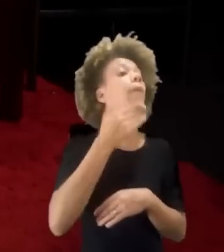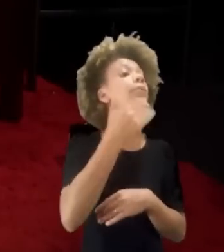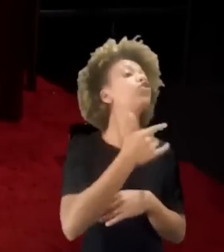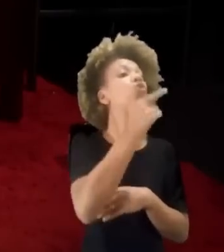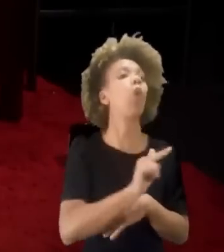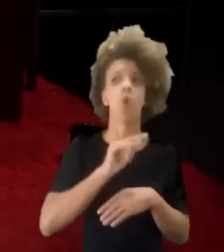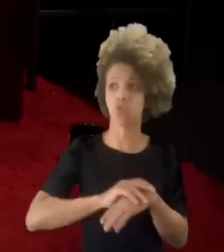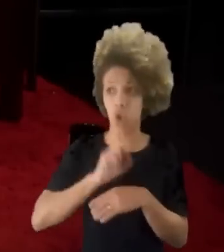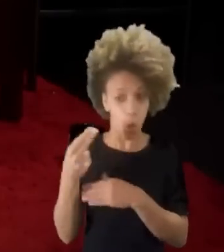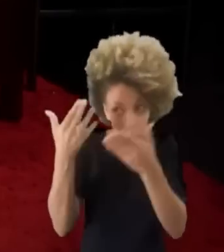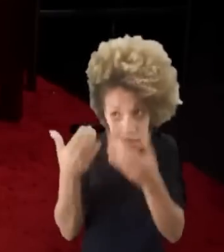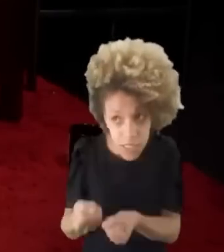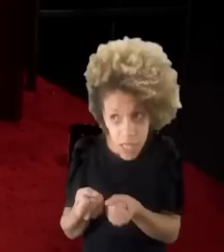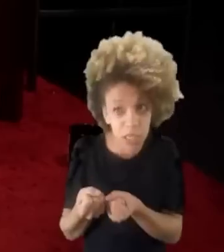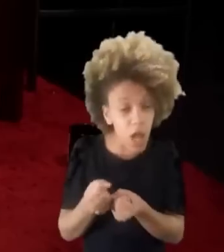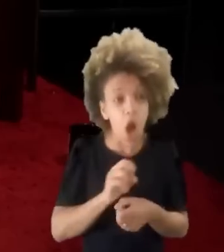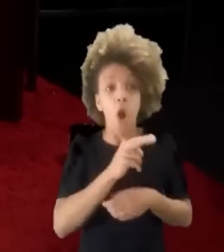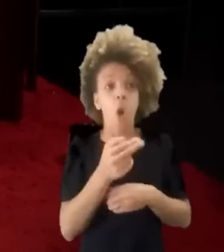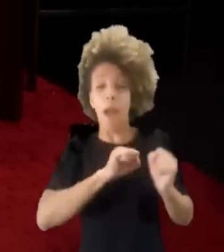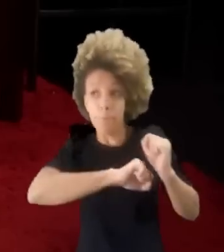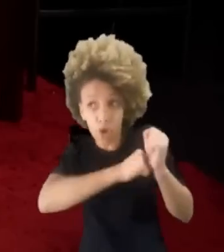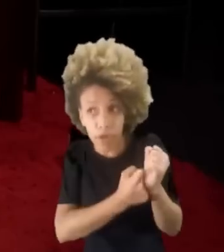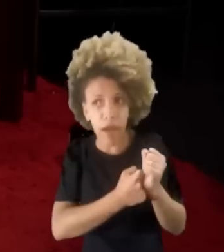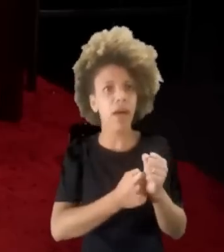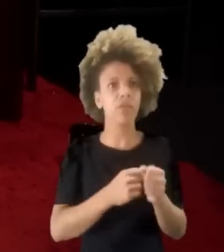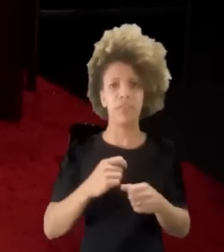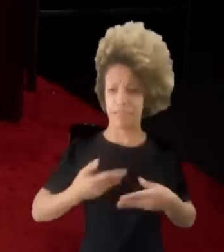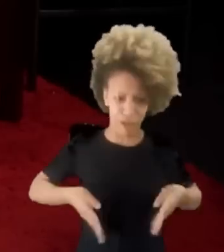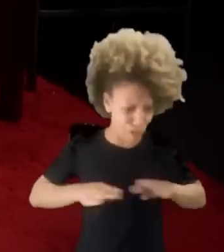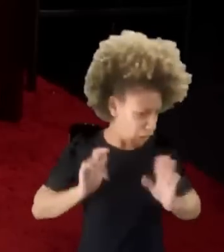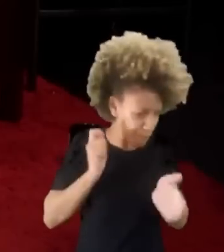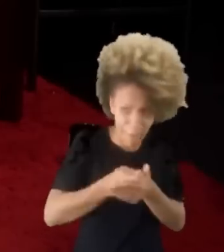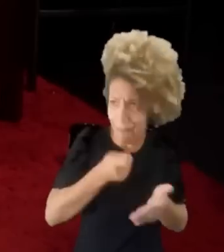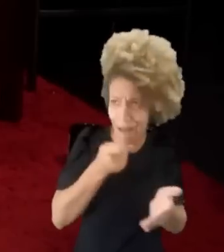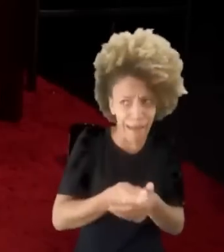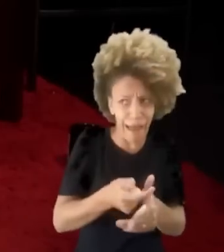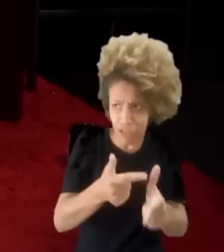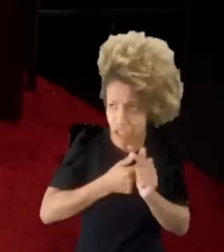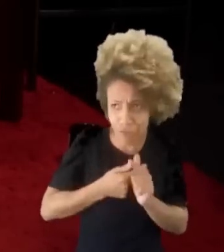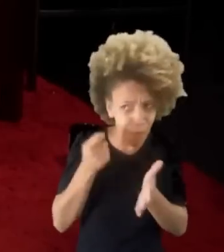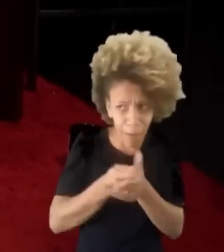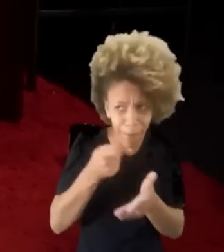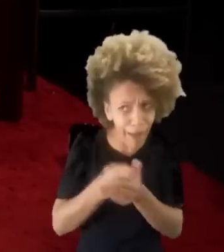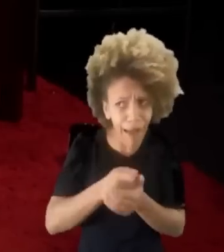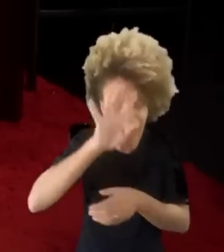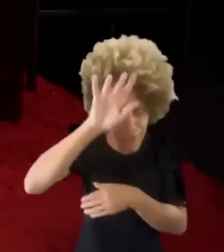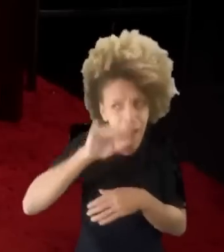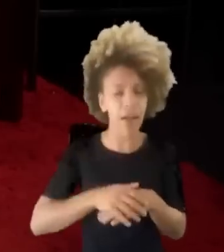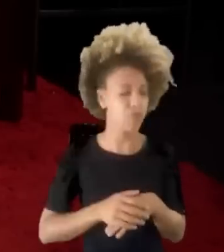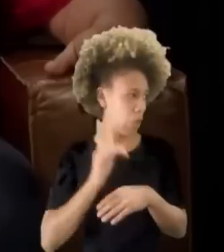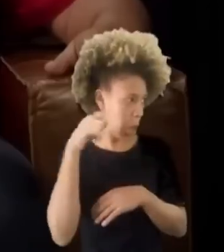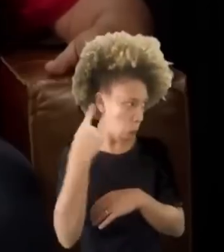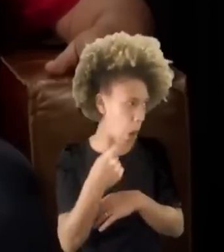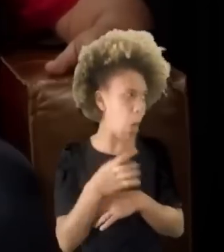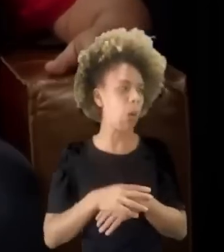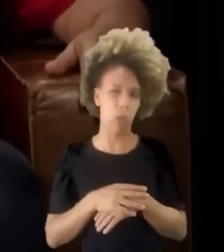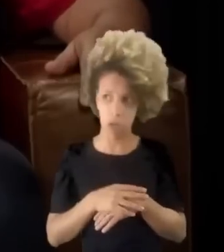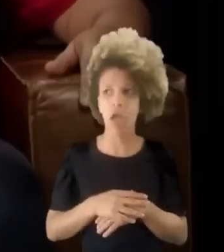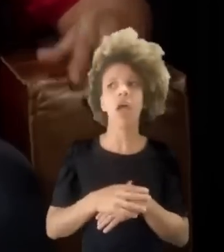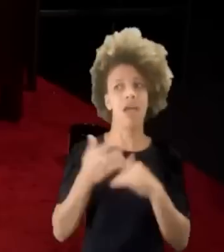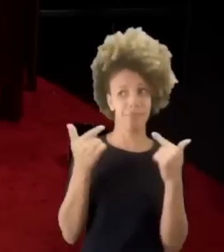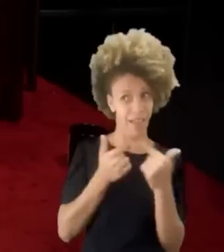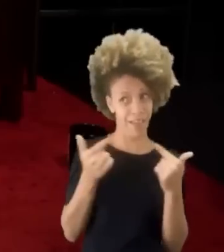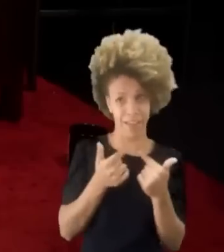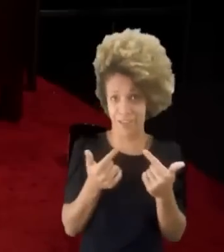ou você aceita esse pedido Ou você é bloqueado rapaz é o bagulho é louco pressão